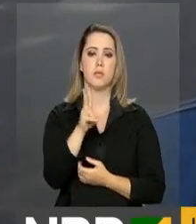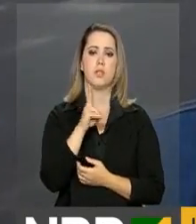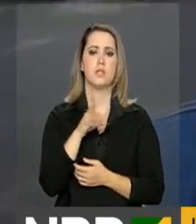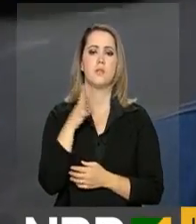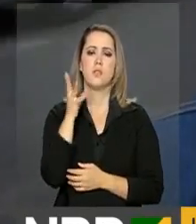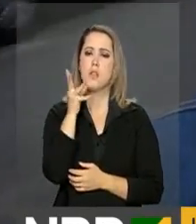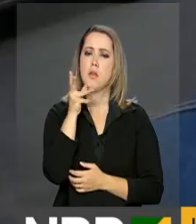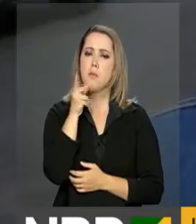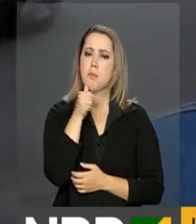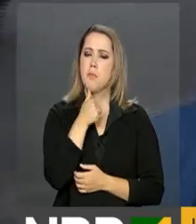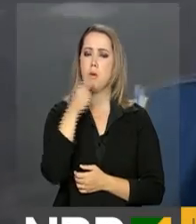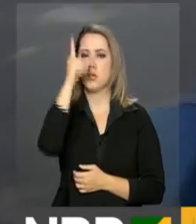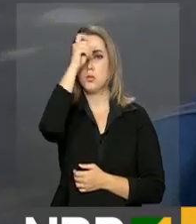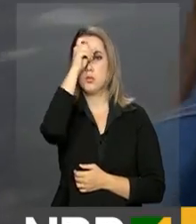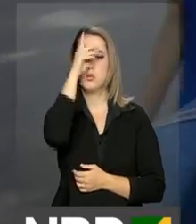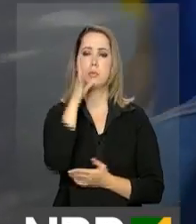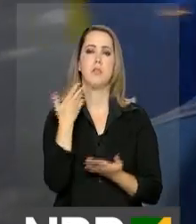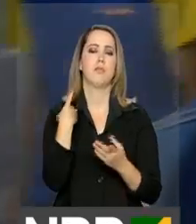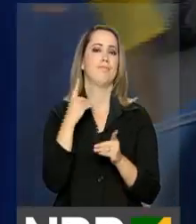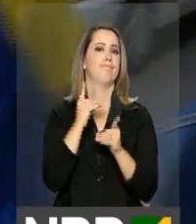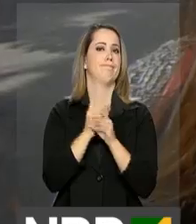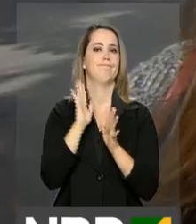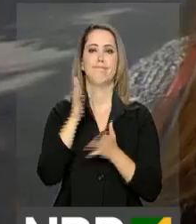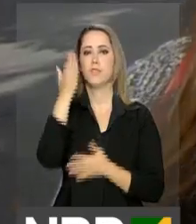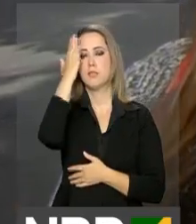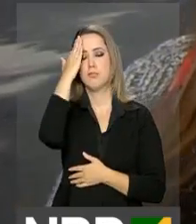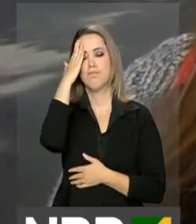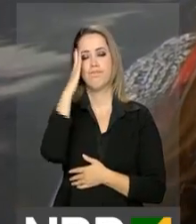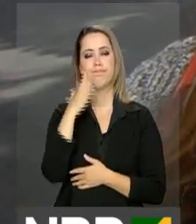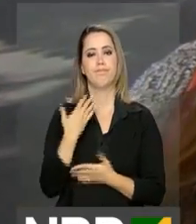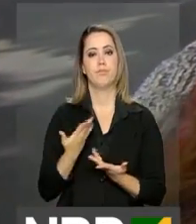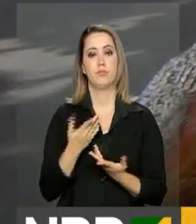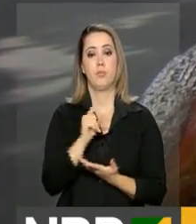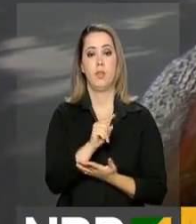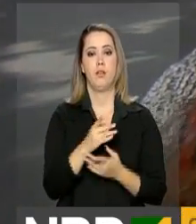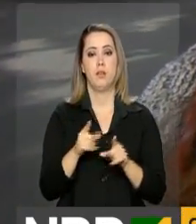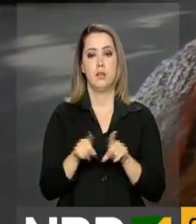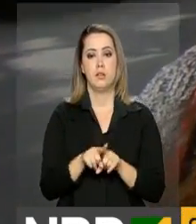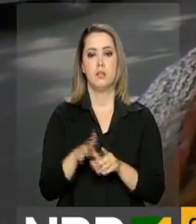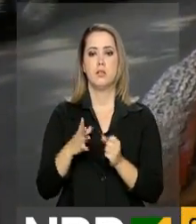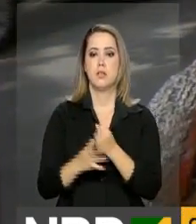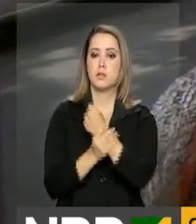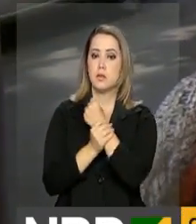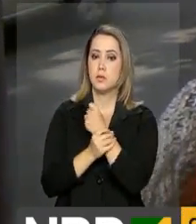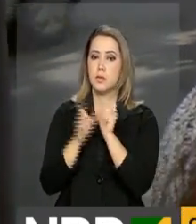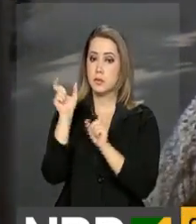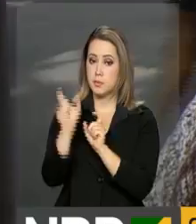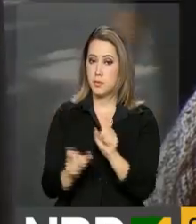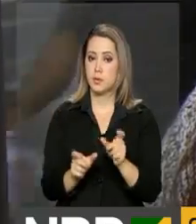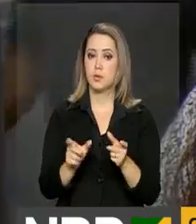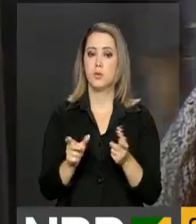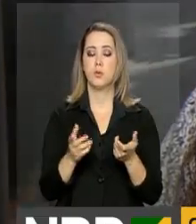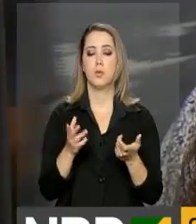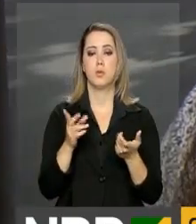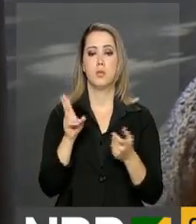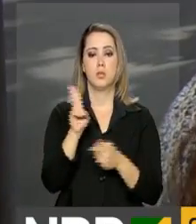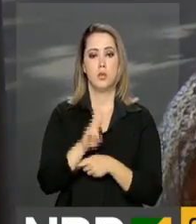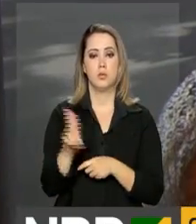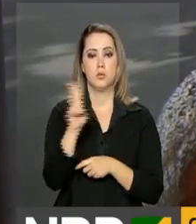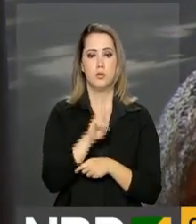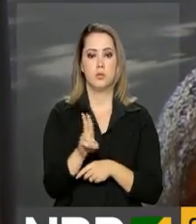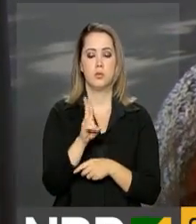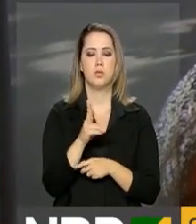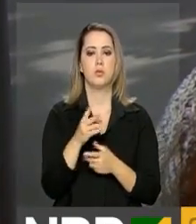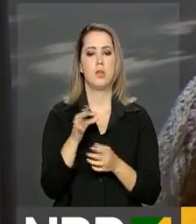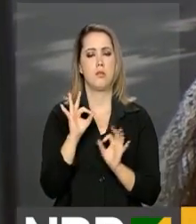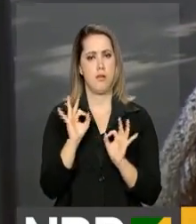- o hospital e até descobrir de ahern eu acho que se oferece alguma segurança né pra quem está utilizando se tem uma